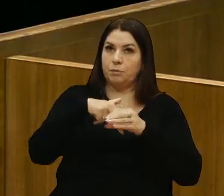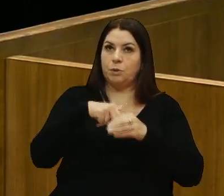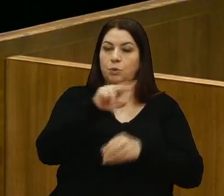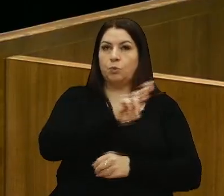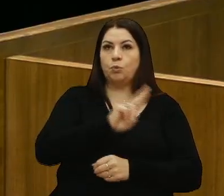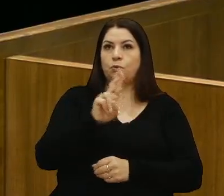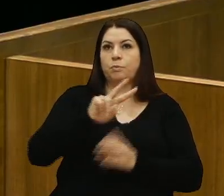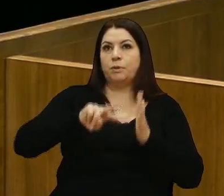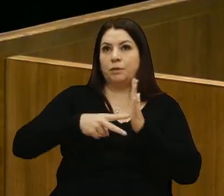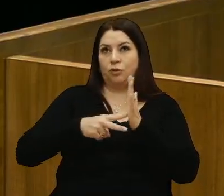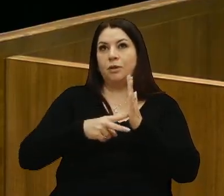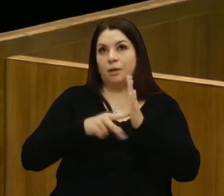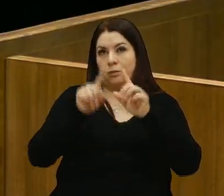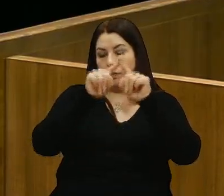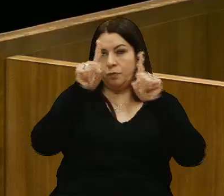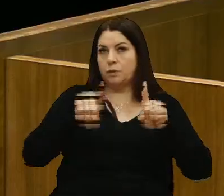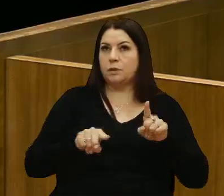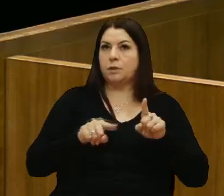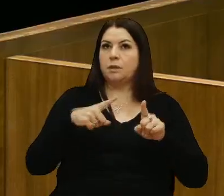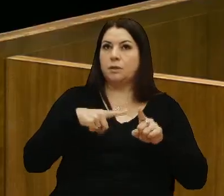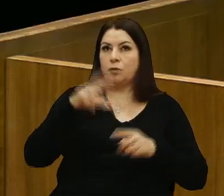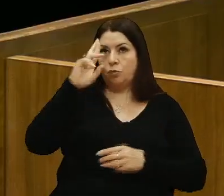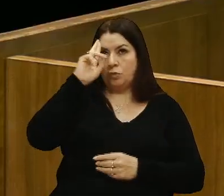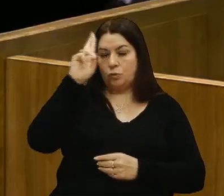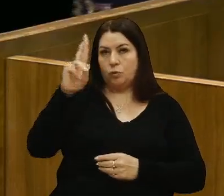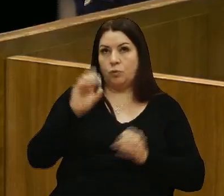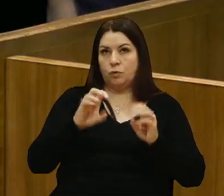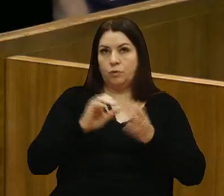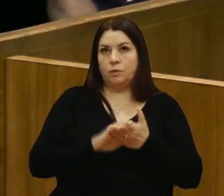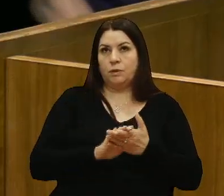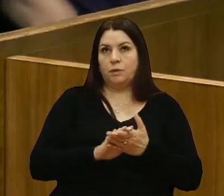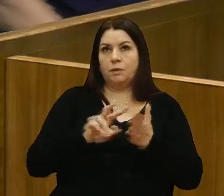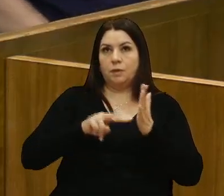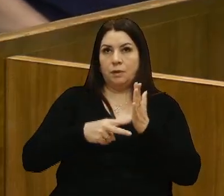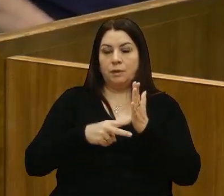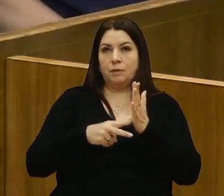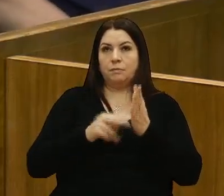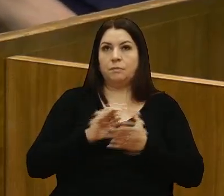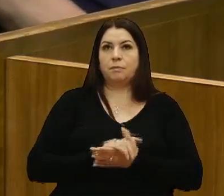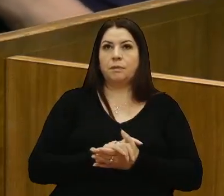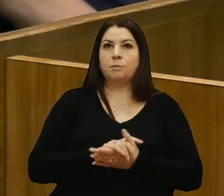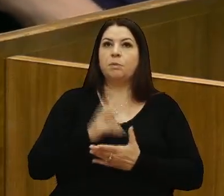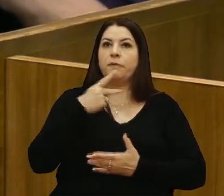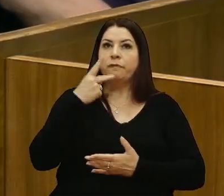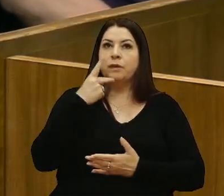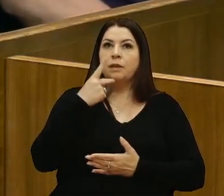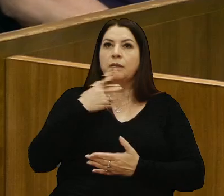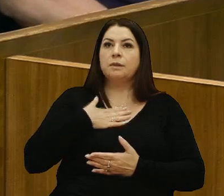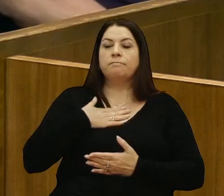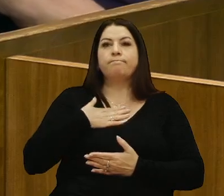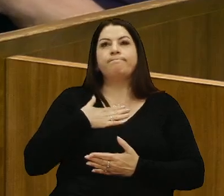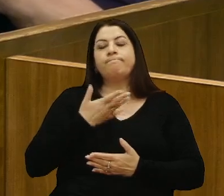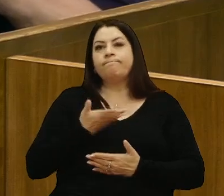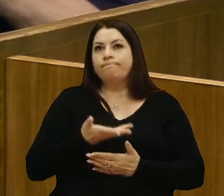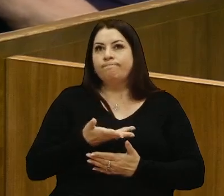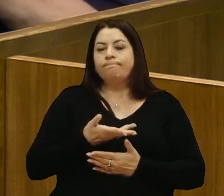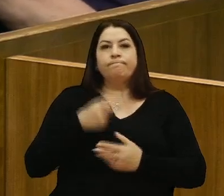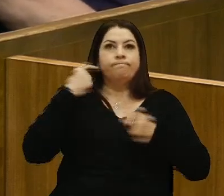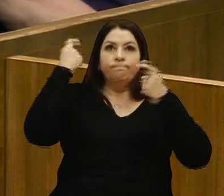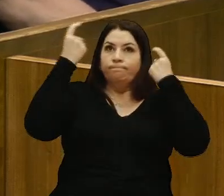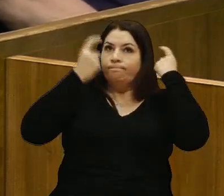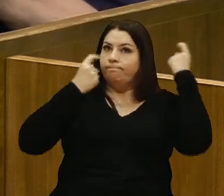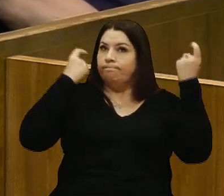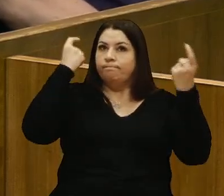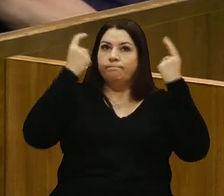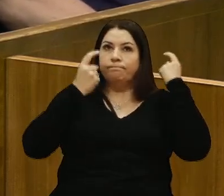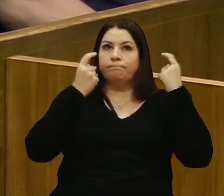do Sindserv. Estou diretora de educação no Sindserv para manifestar a minha profunda